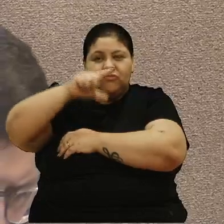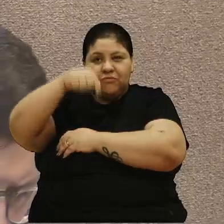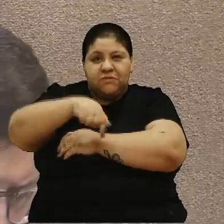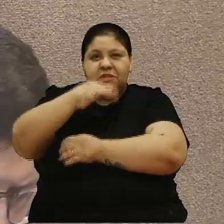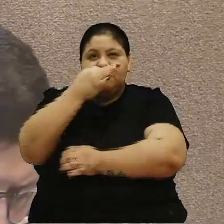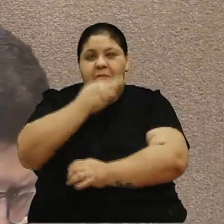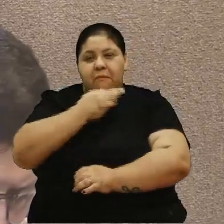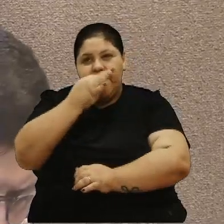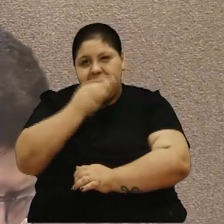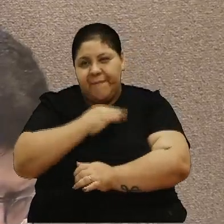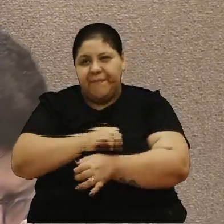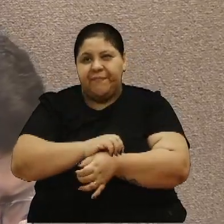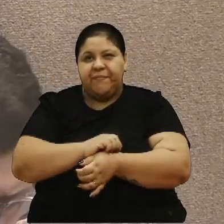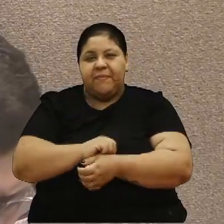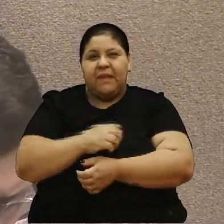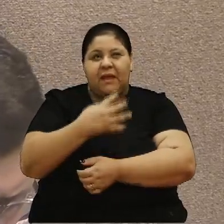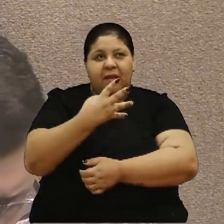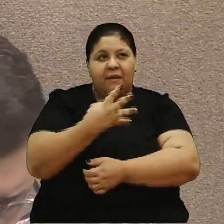do Sul